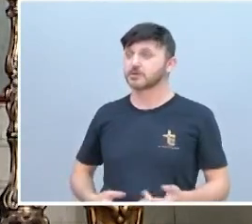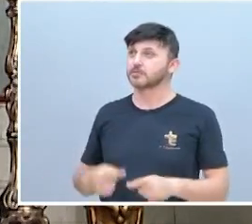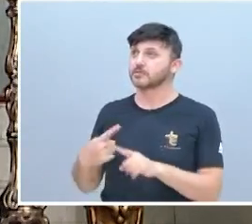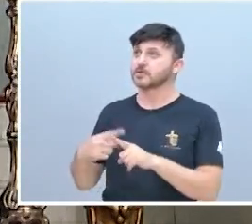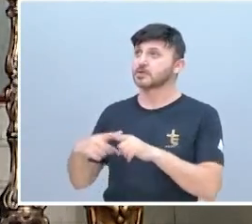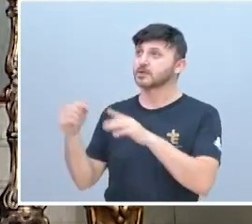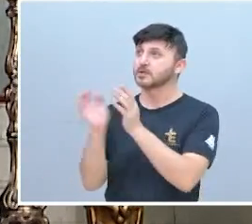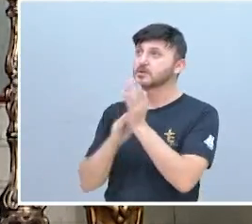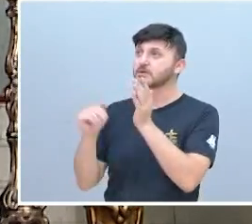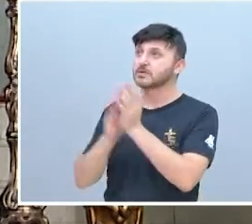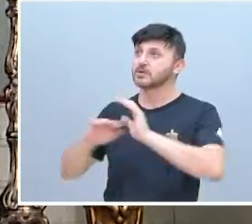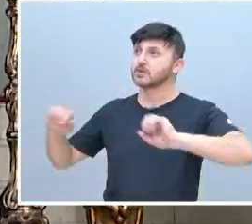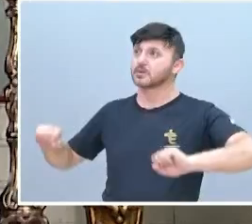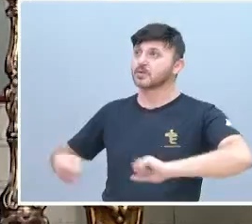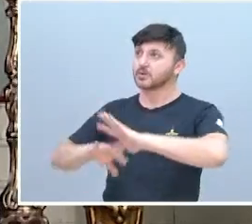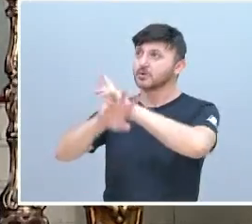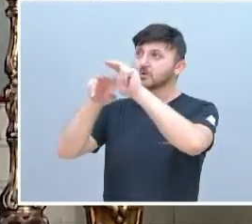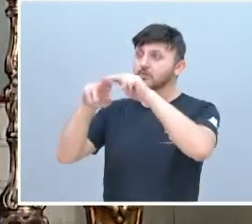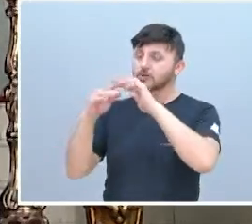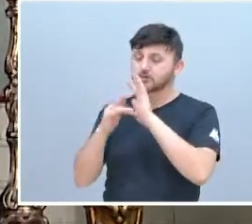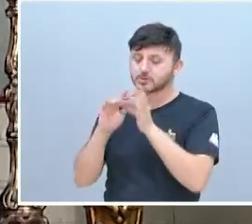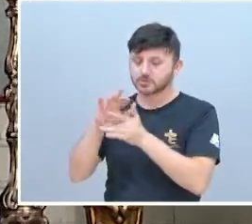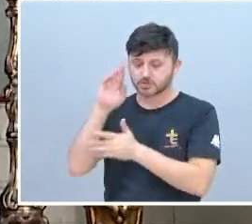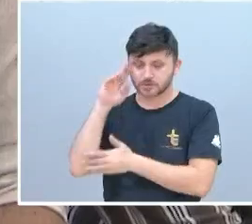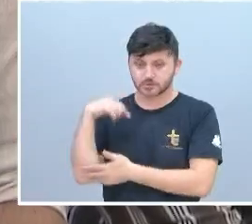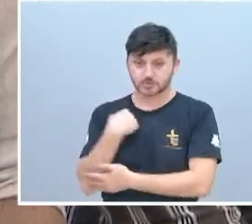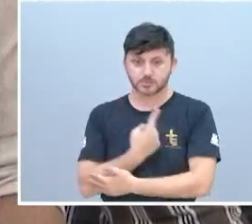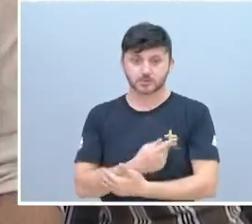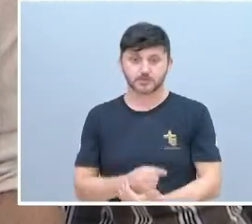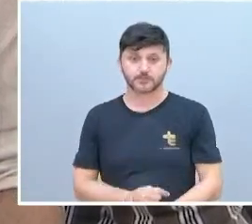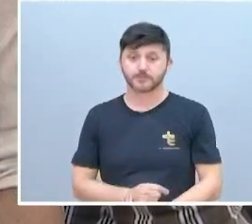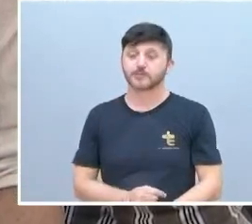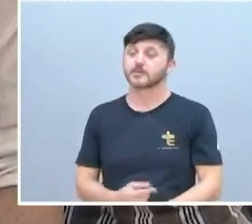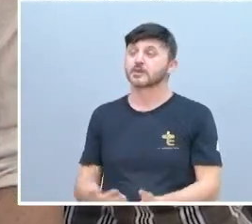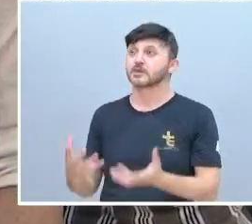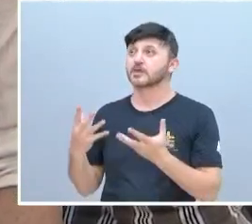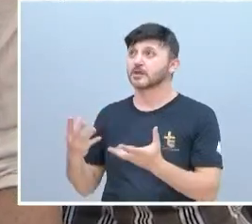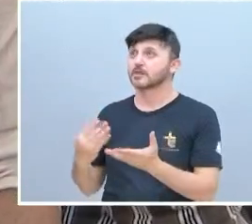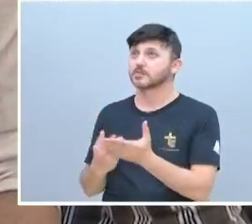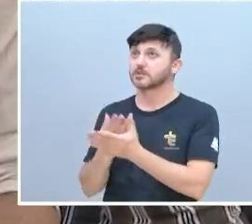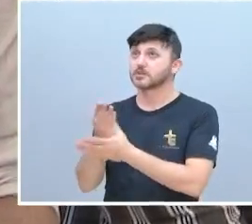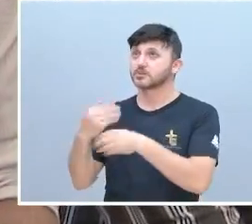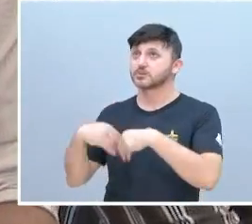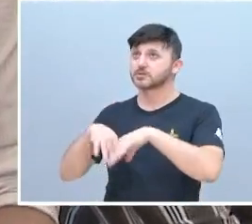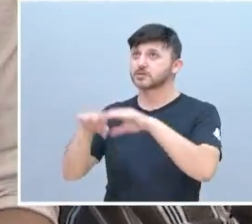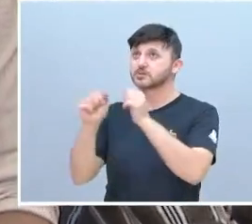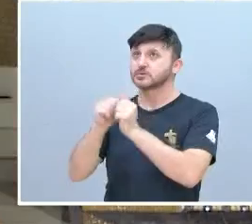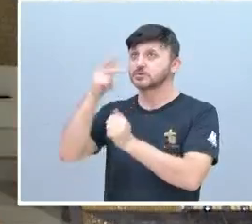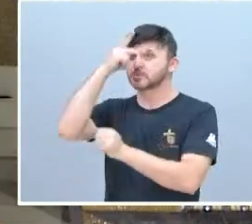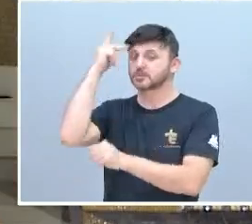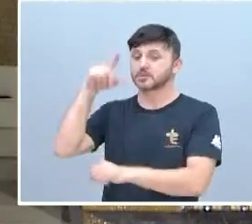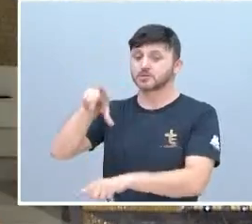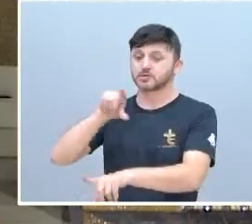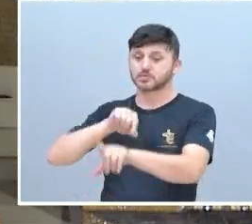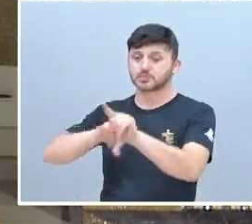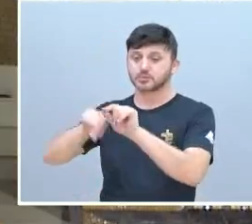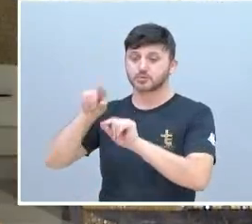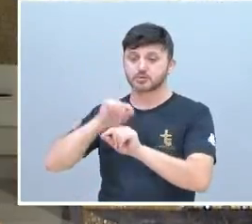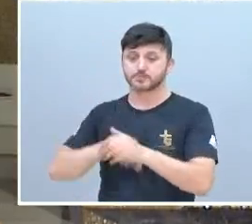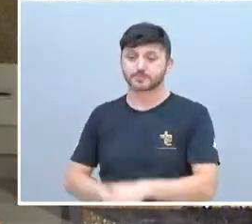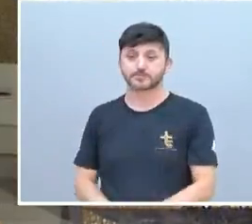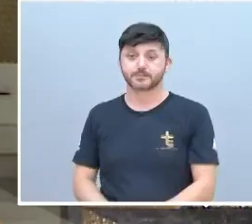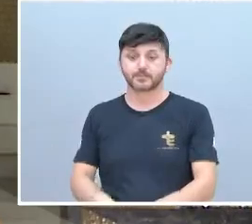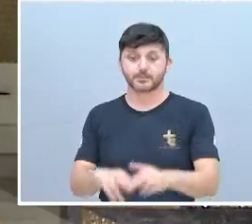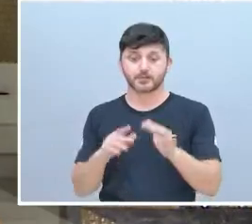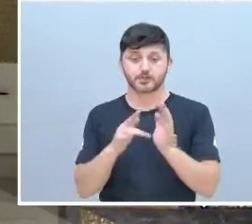e glorificarmos por Jesus Cristo, vosso Filho. Concedei-nos o convívio dos eleitos. Por Cristo, com Cristo, em